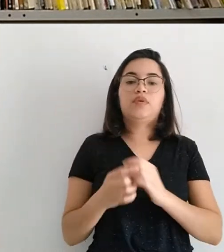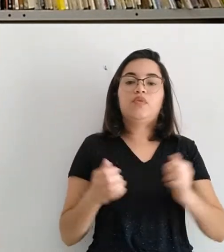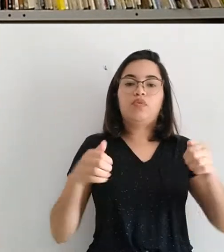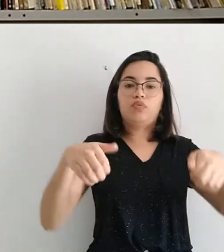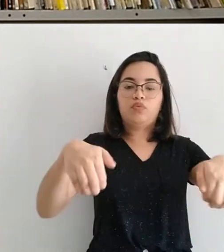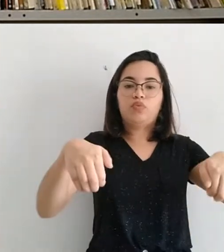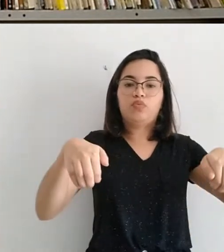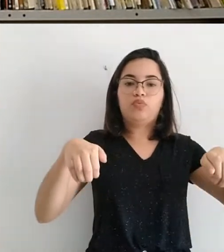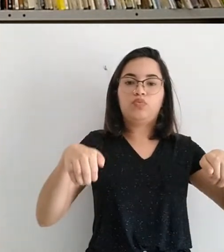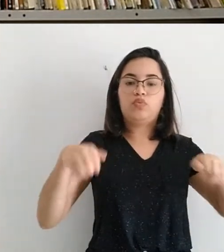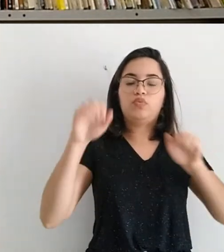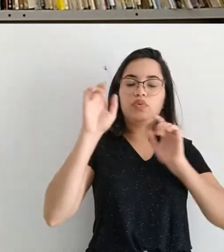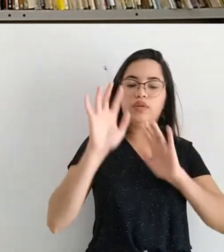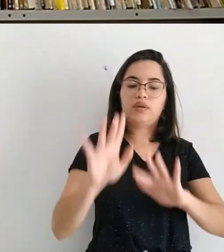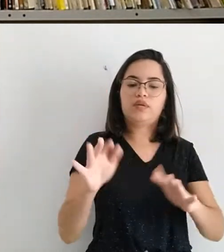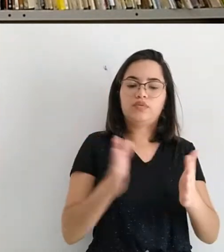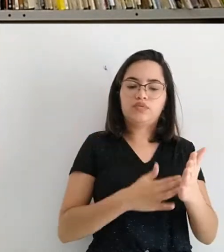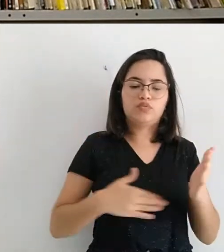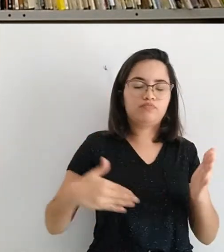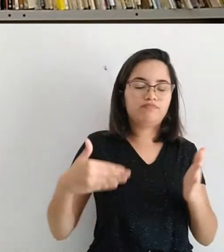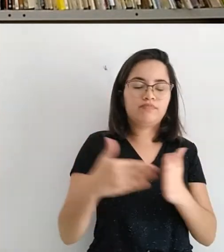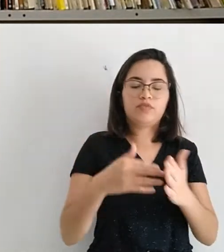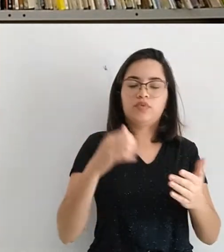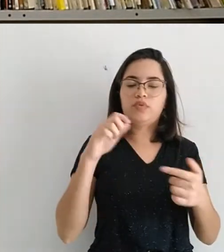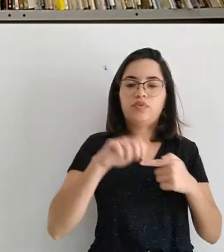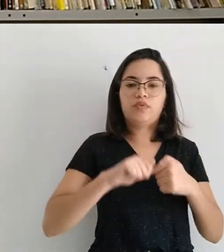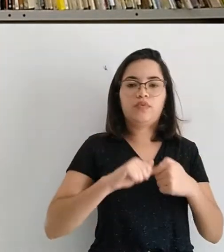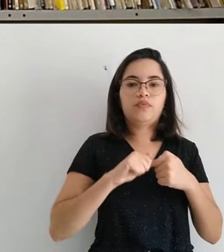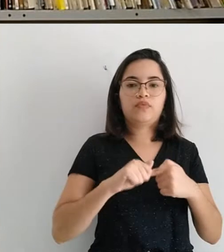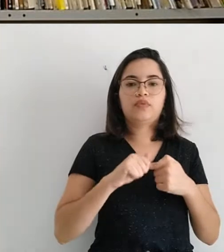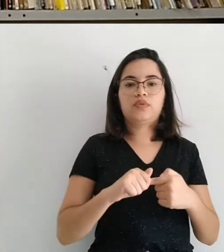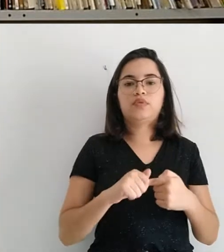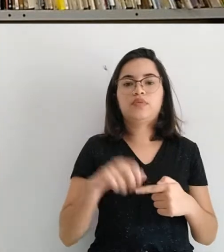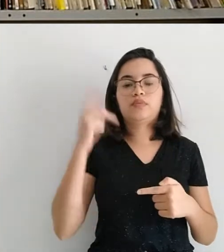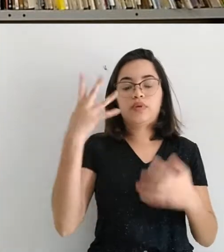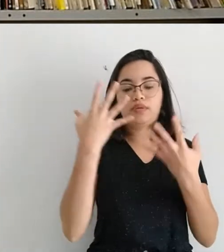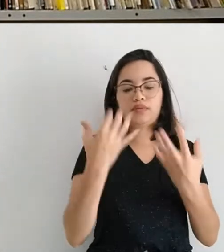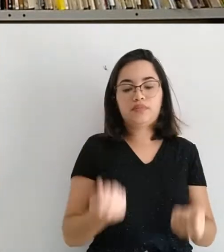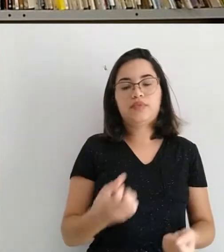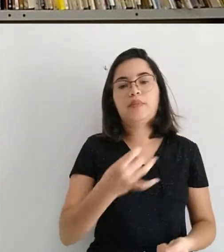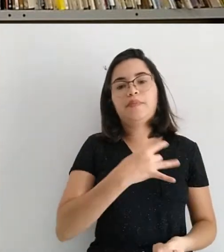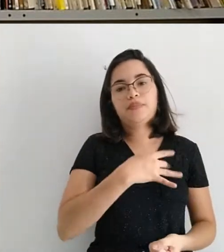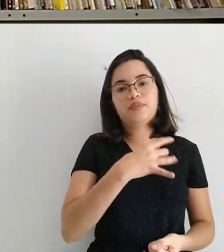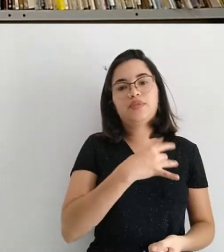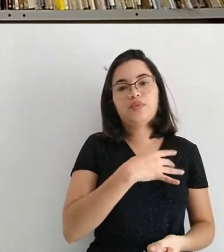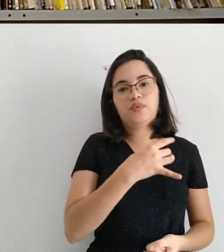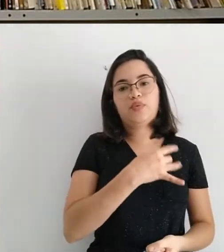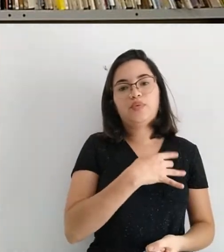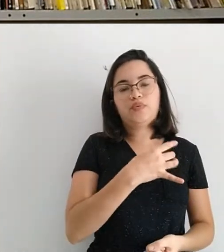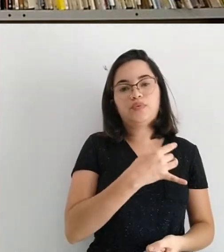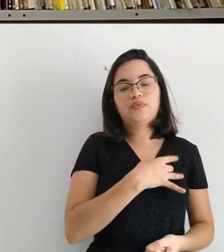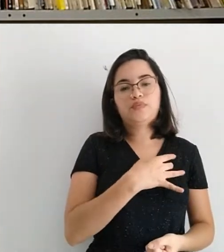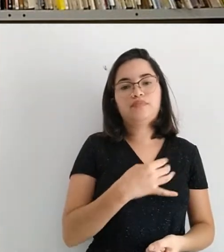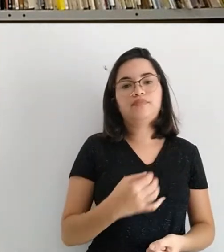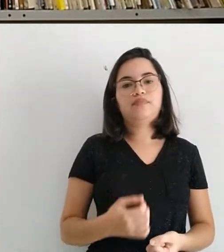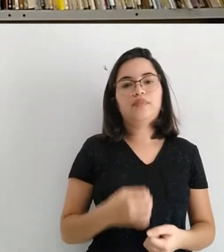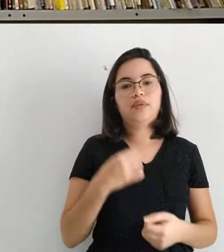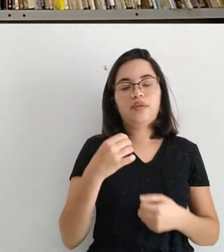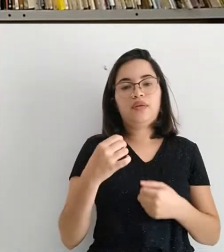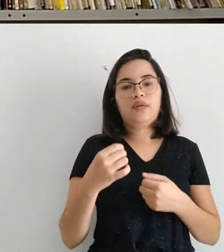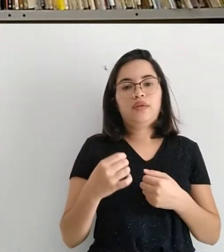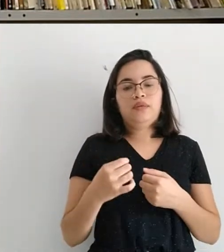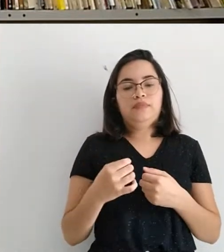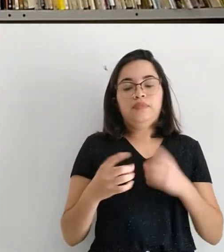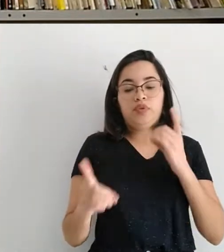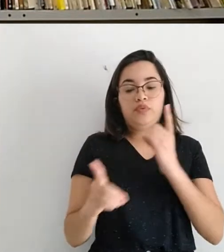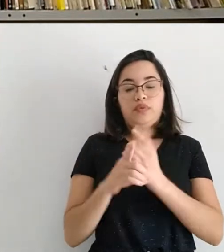trono da graça com toda a confiança, a fim de recebermos misericórdia e encontrarmos graça